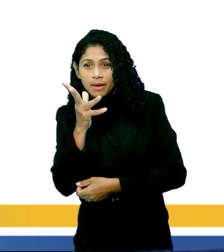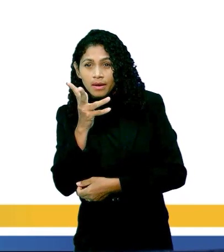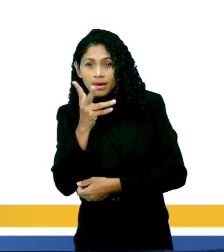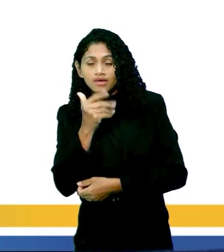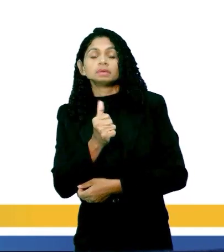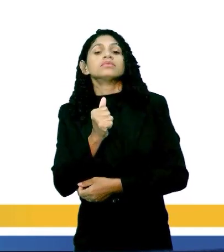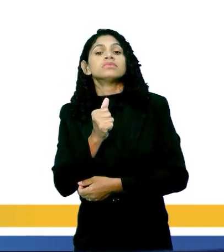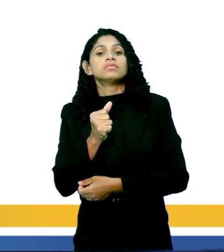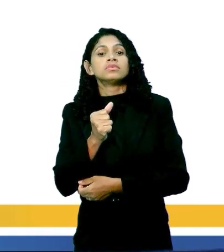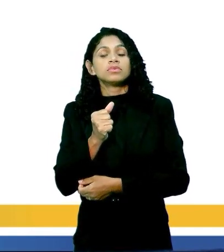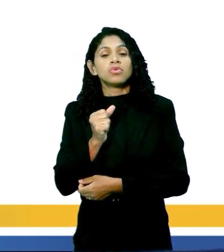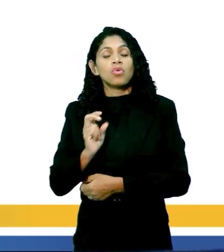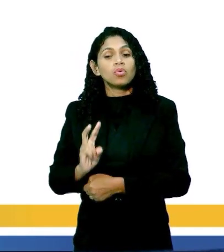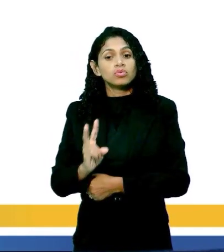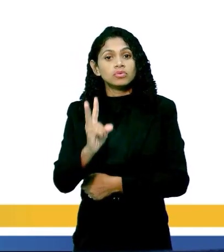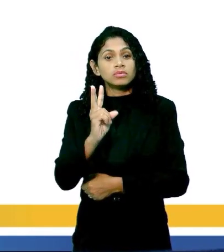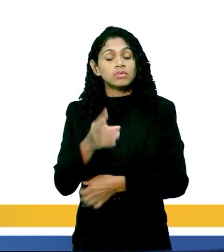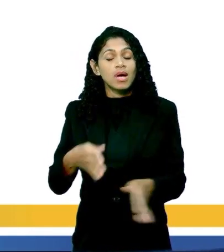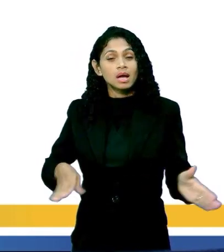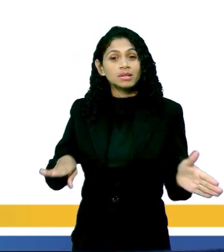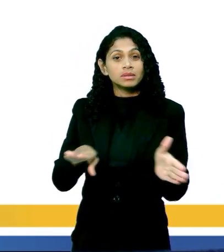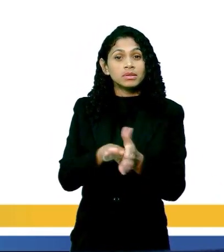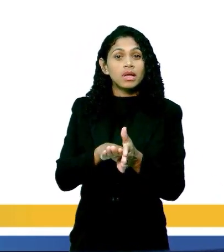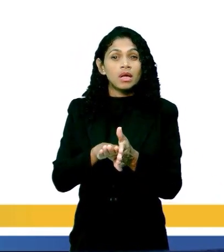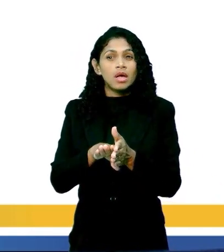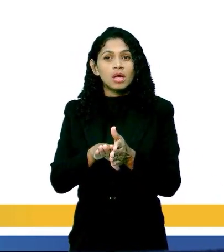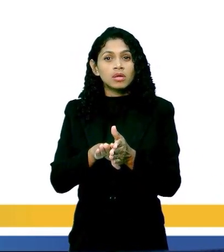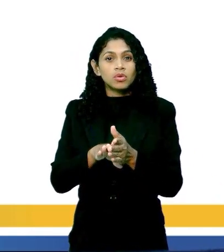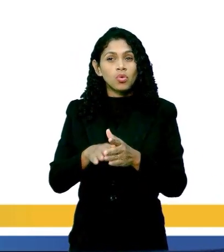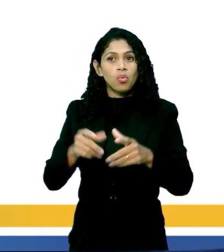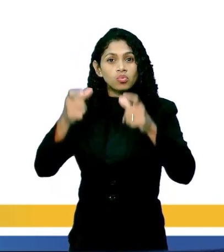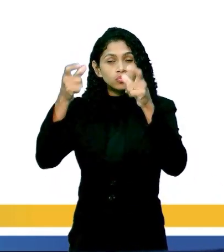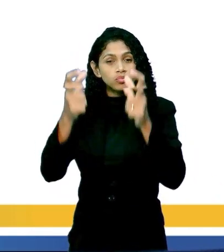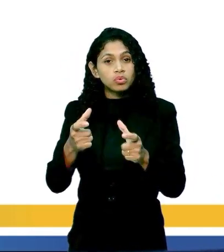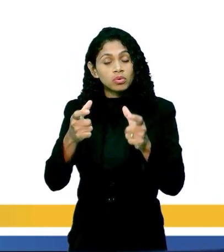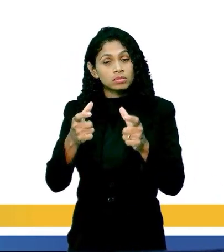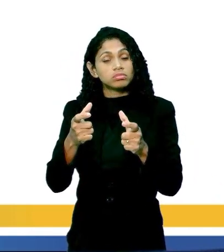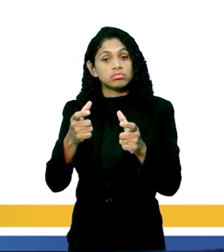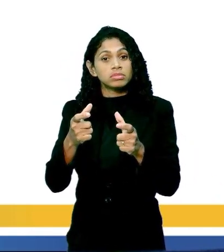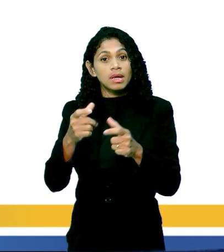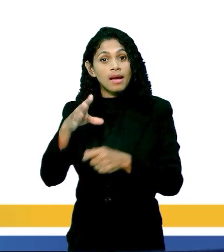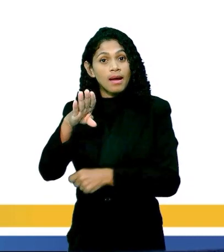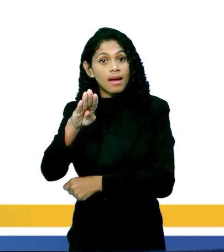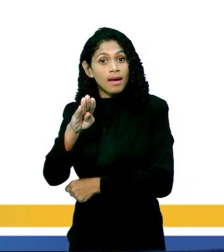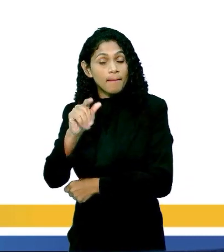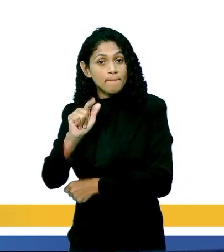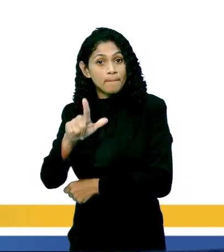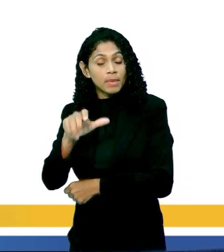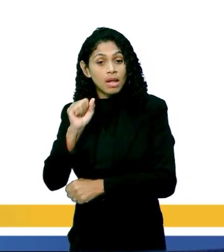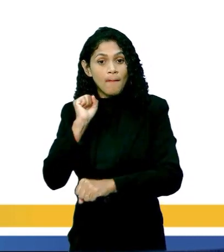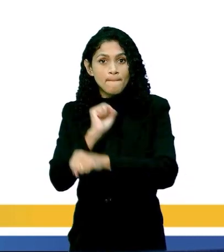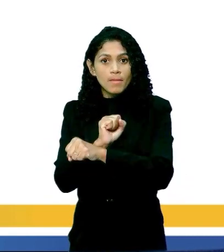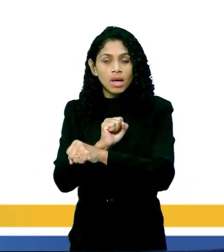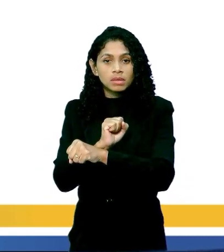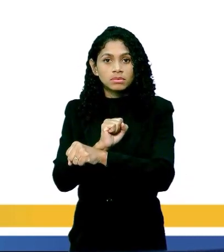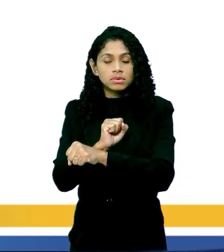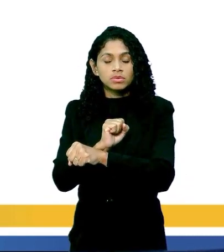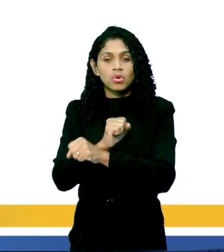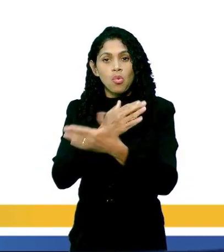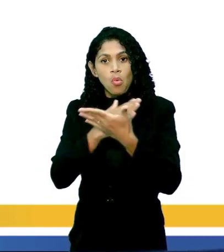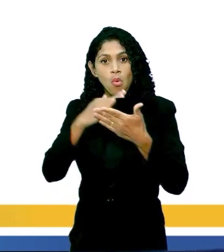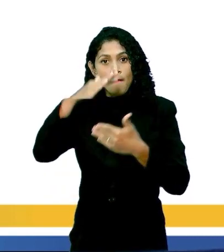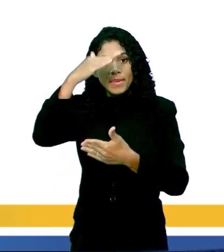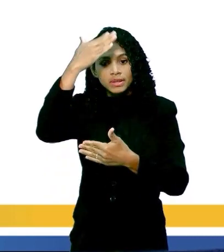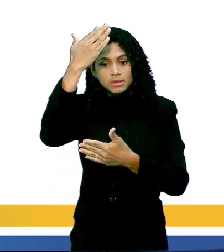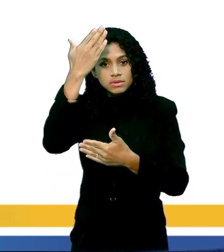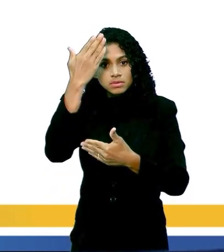até que em algum ponto a bala para momentaneamente e só então começa a cair em direção ao solo. A velocidade da bala